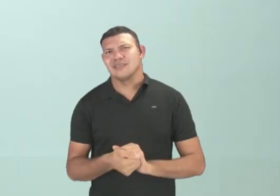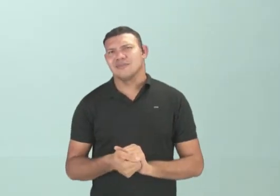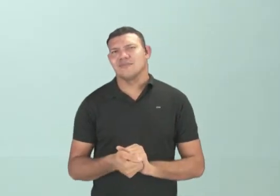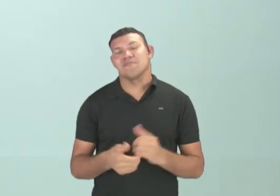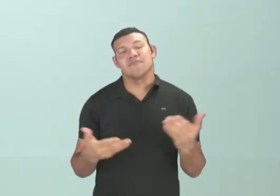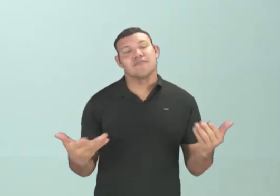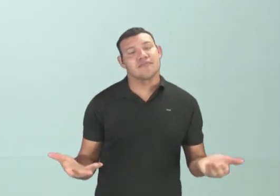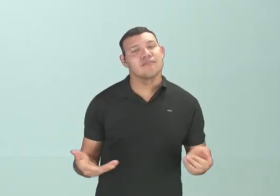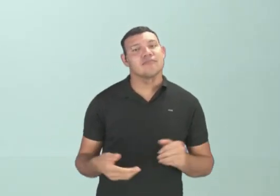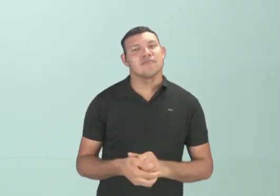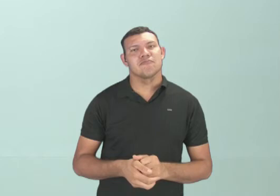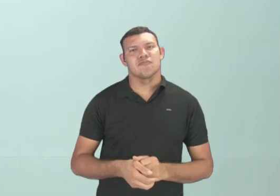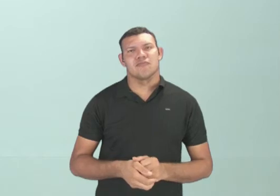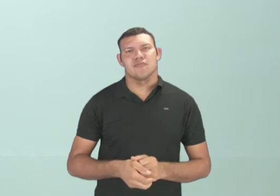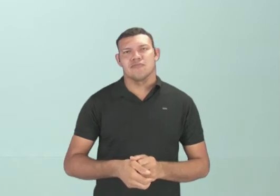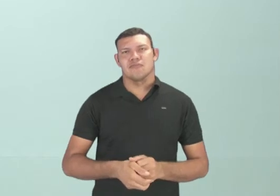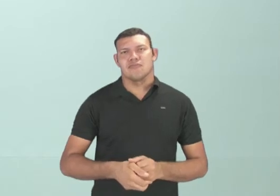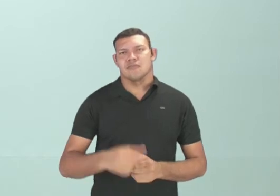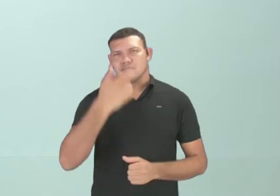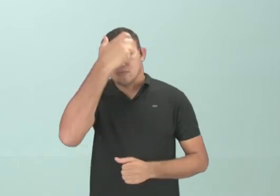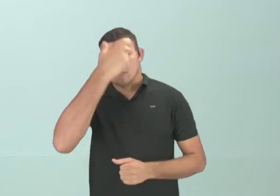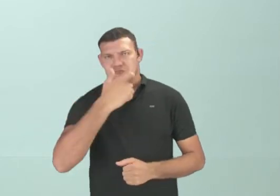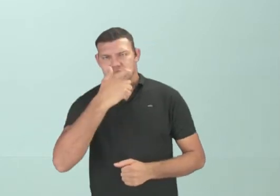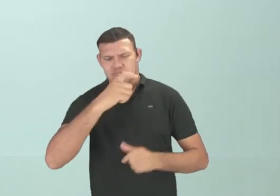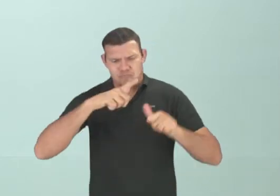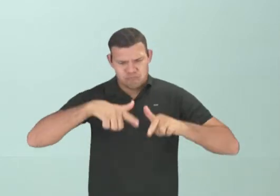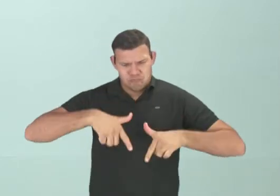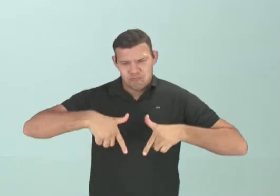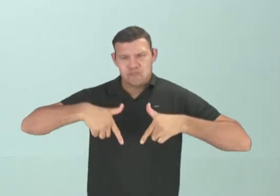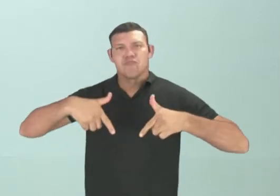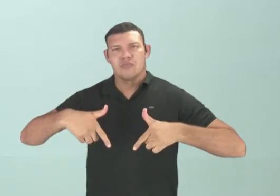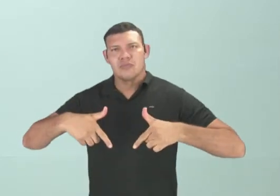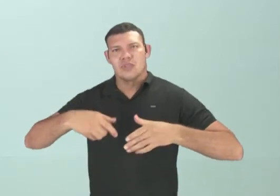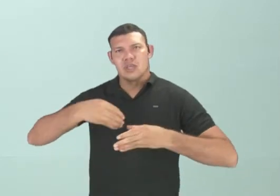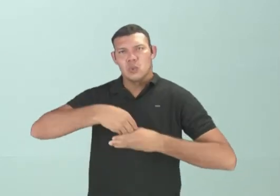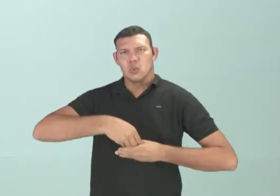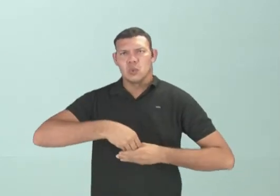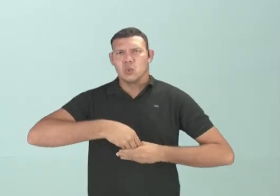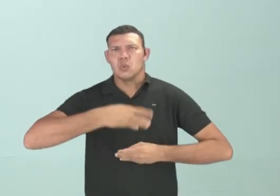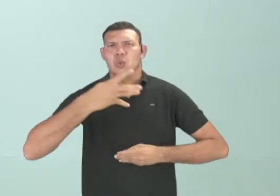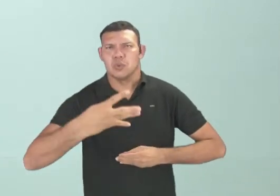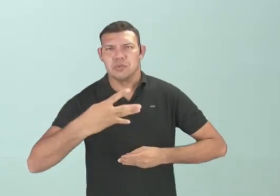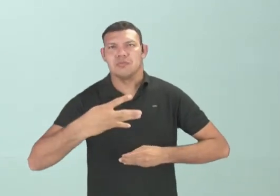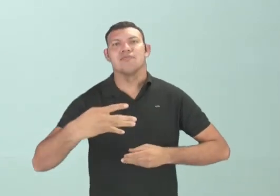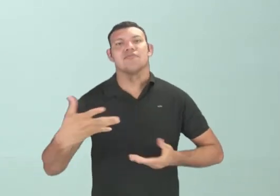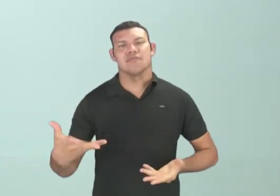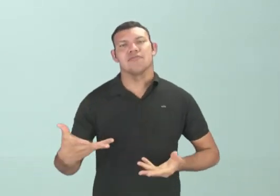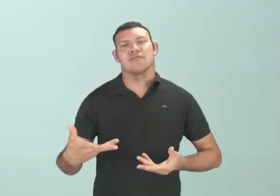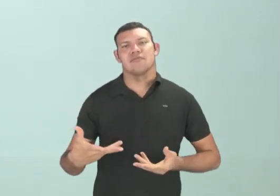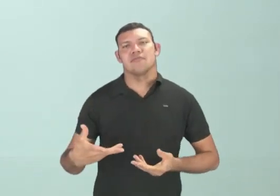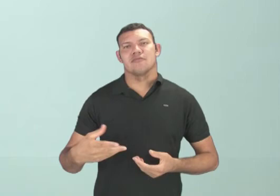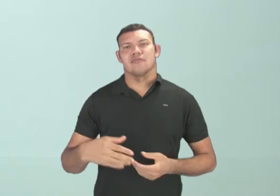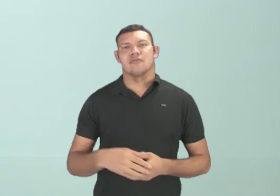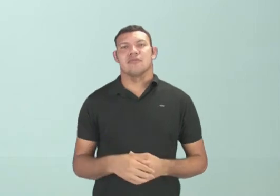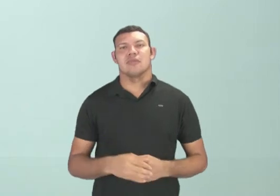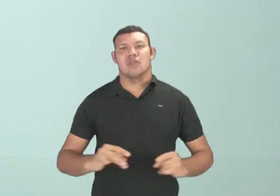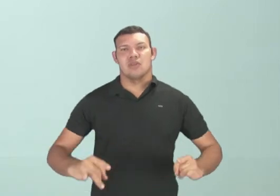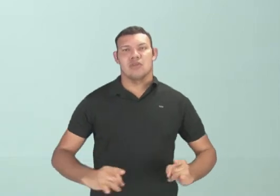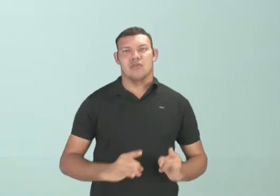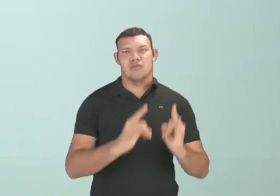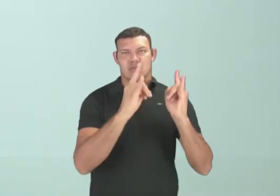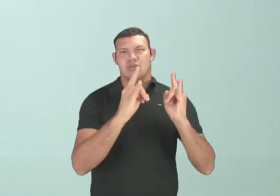assuntos assim na cara limpa, usavam mesmo. Muitas das vezes a igreja ou a própria nobreza, elas,